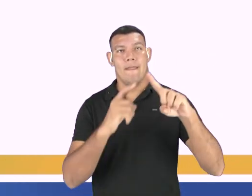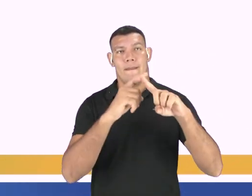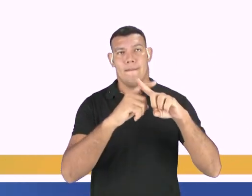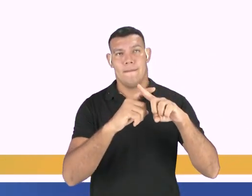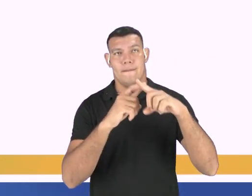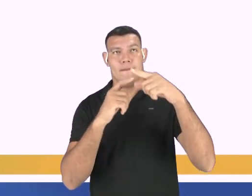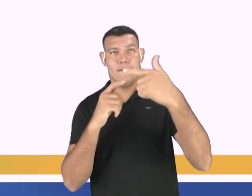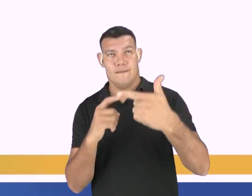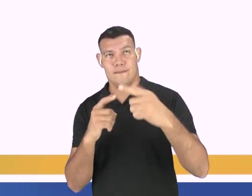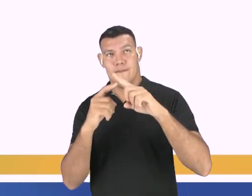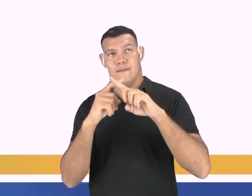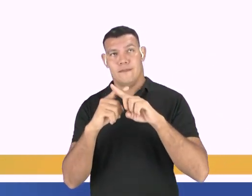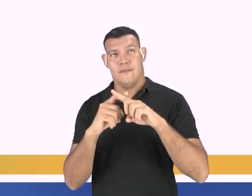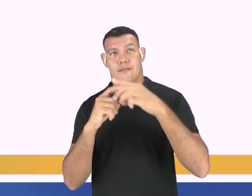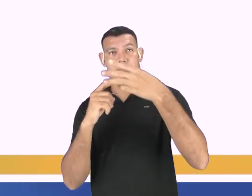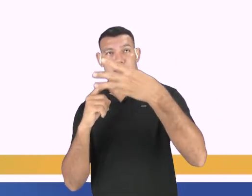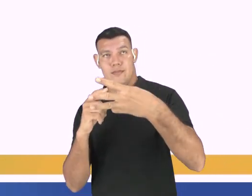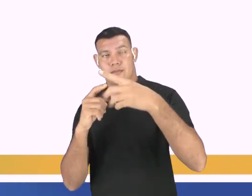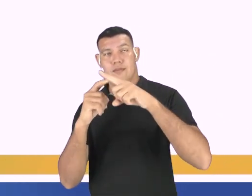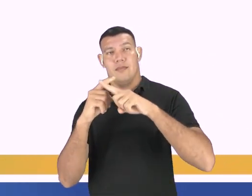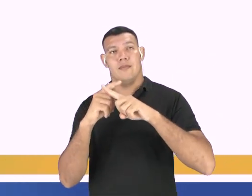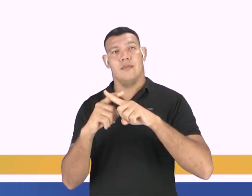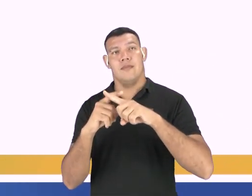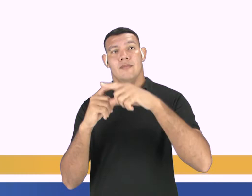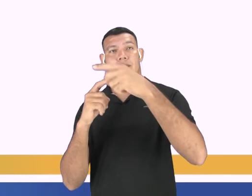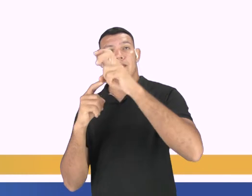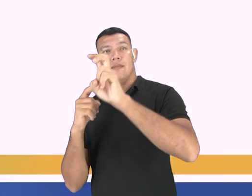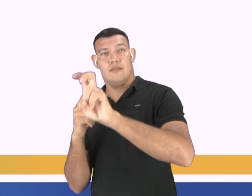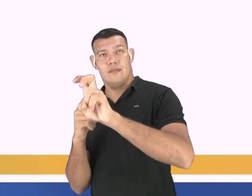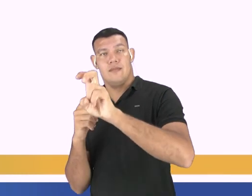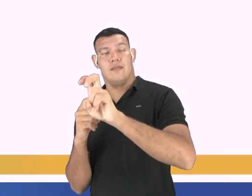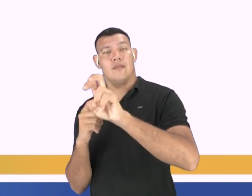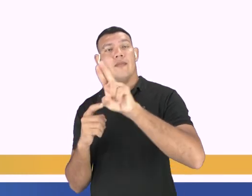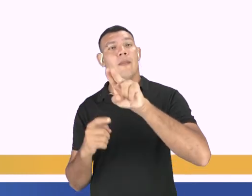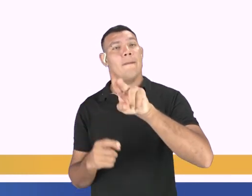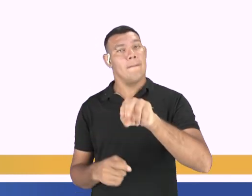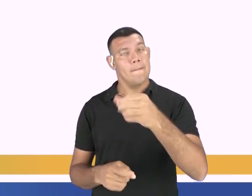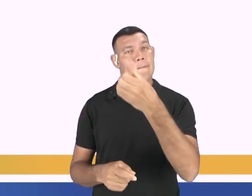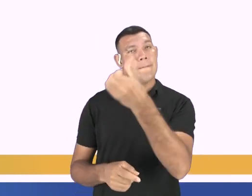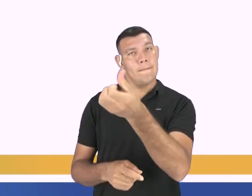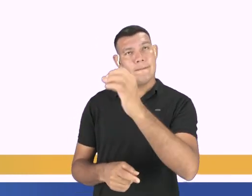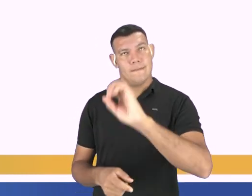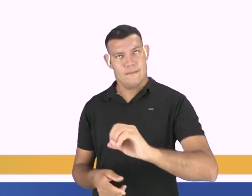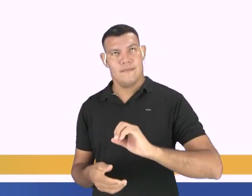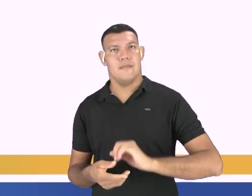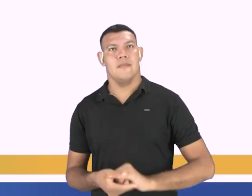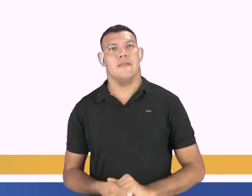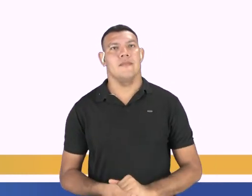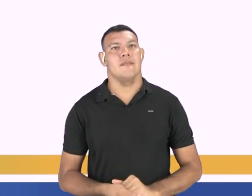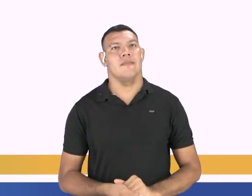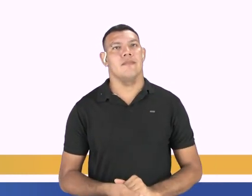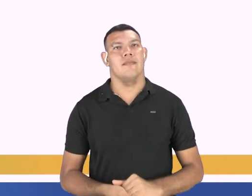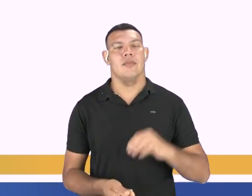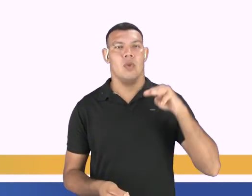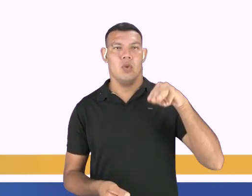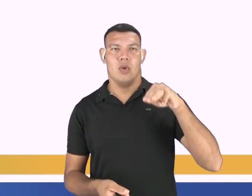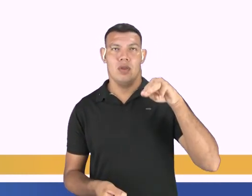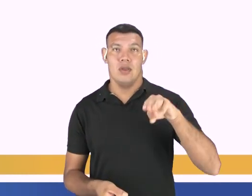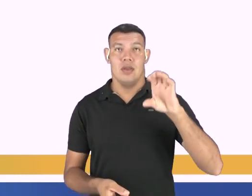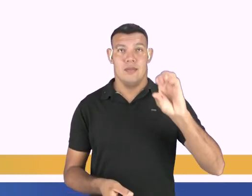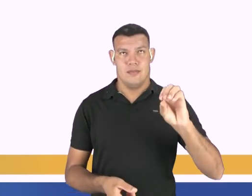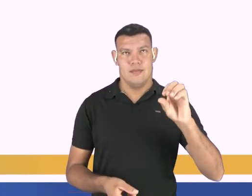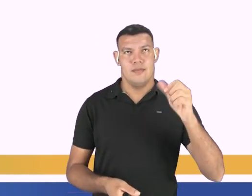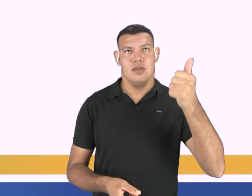4, 4 vezes 3, que é 12, e 12 vezes 5 é igual a 60. Então, MMC entre